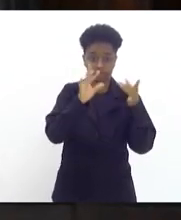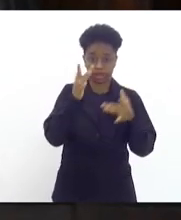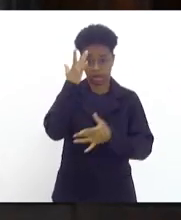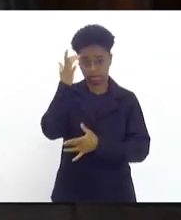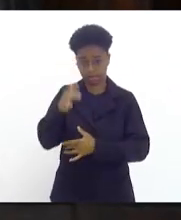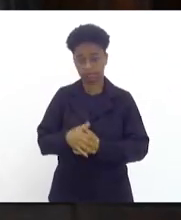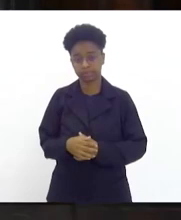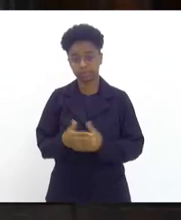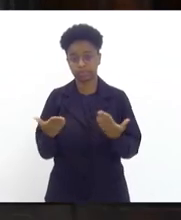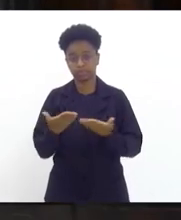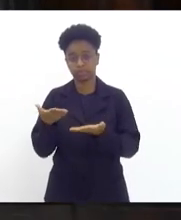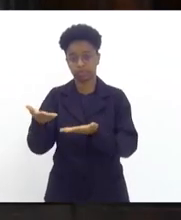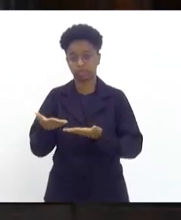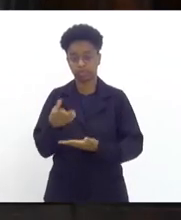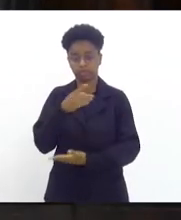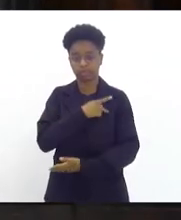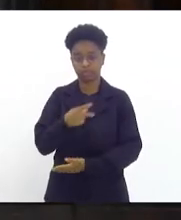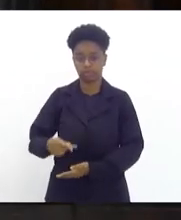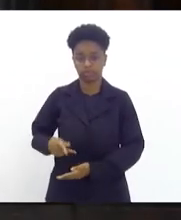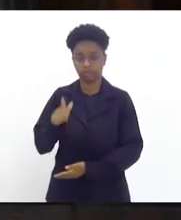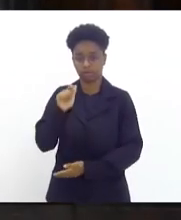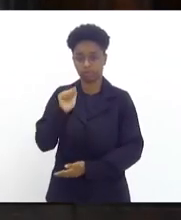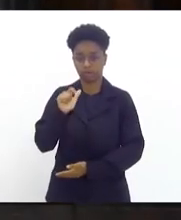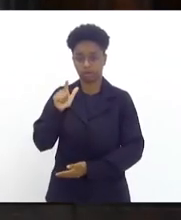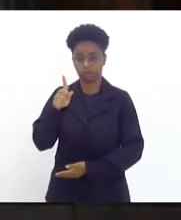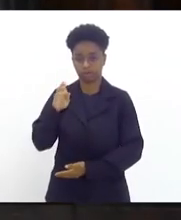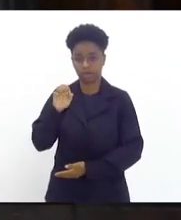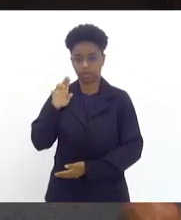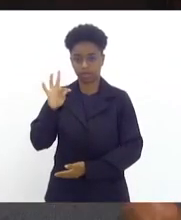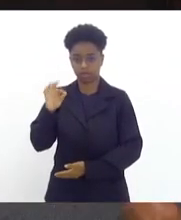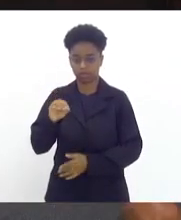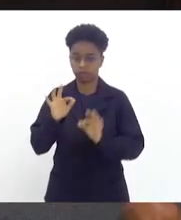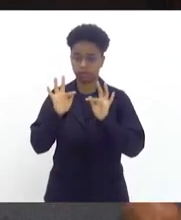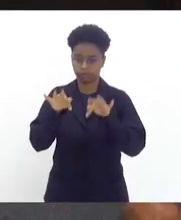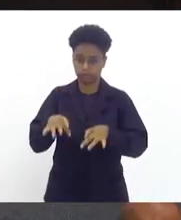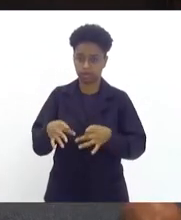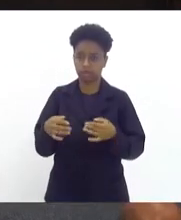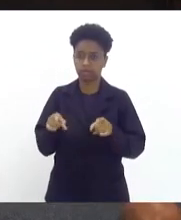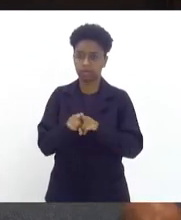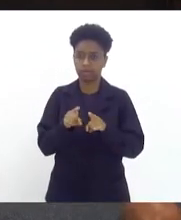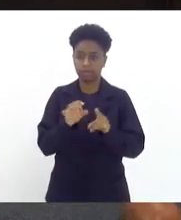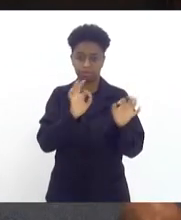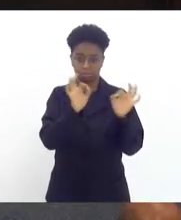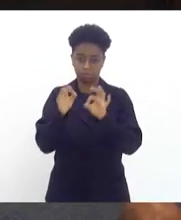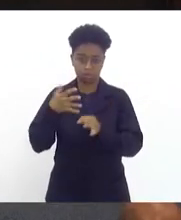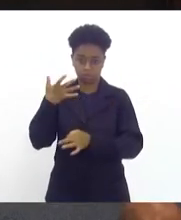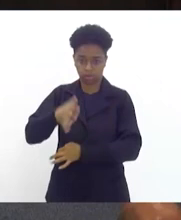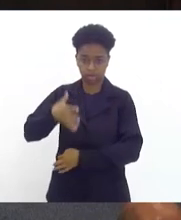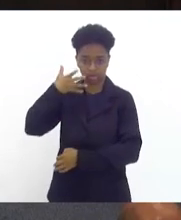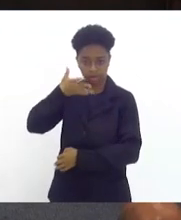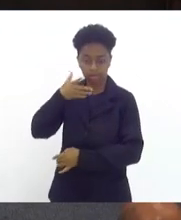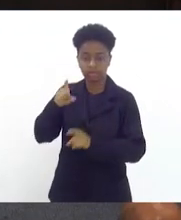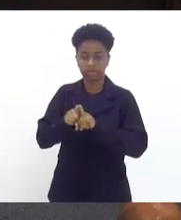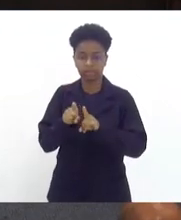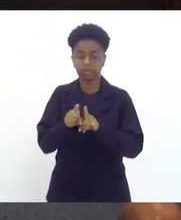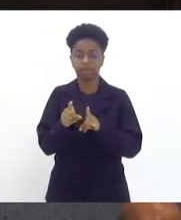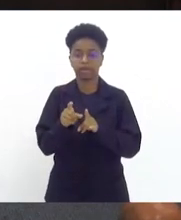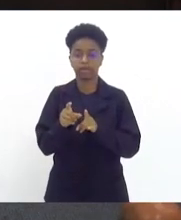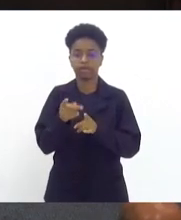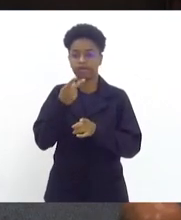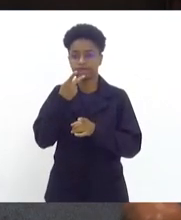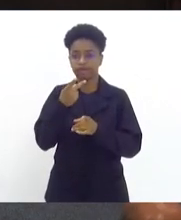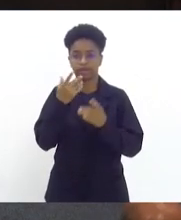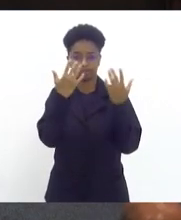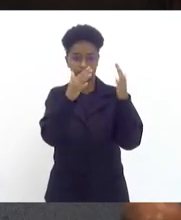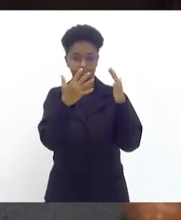passar a palavra para o nosso Presidente Gualberto e encerrar a exceção não havendo mais quem queira fazer uso da palavra destacar a presença da